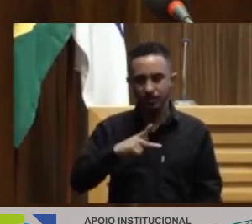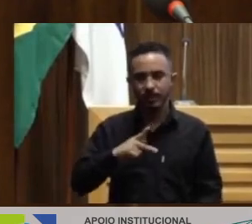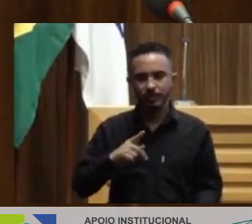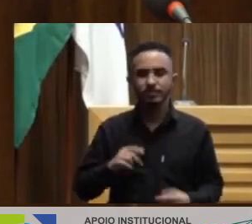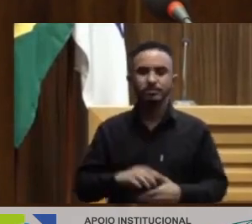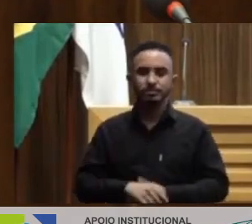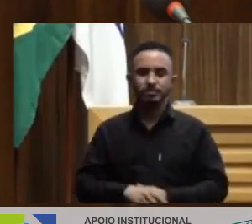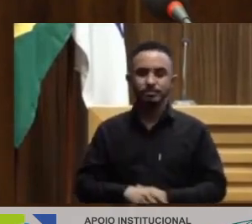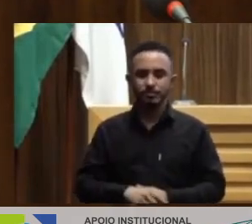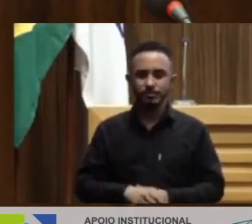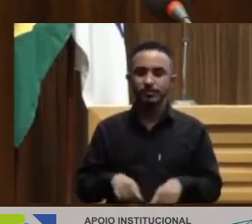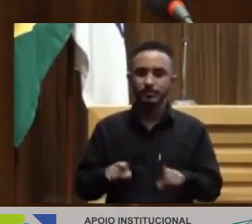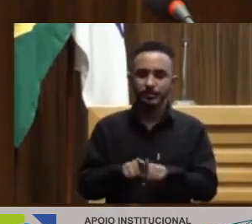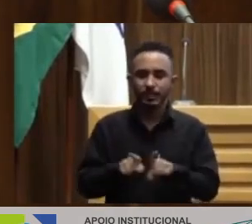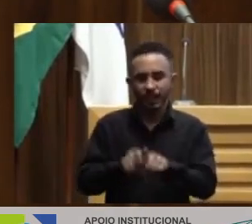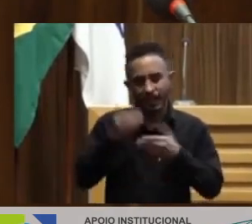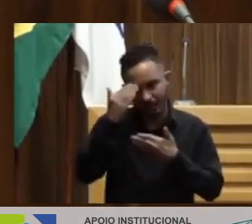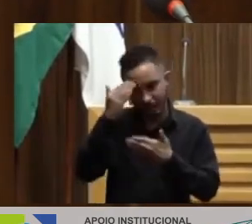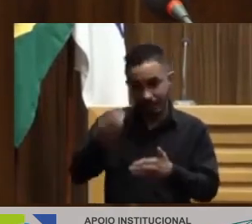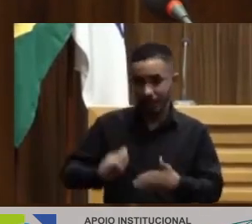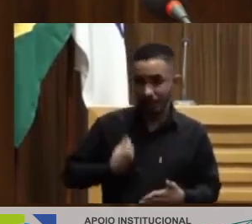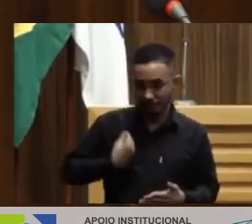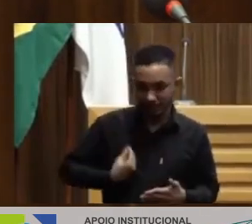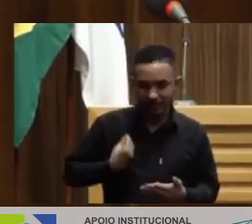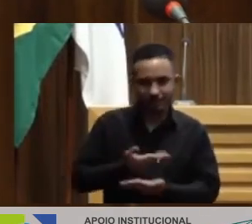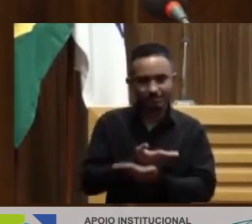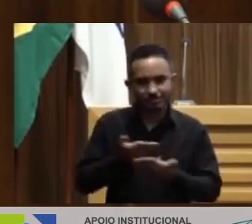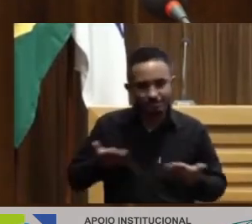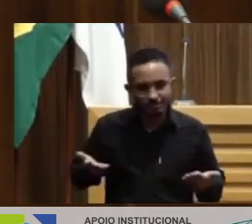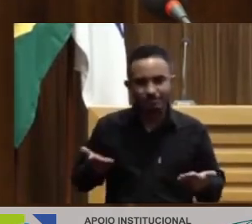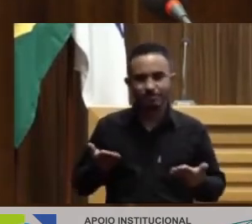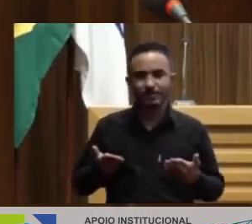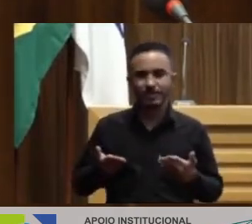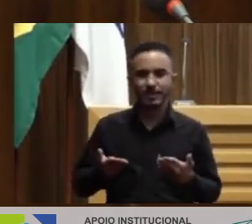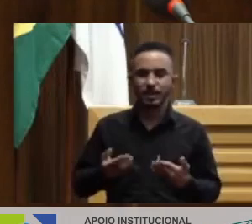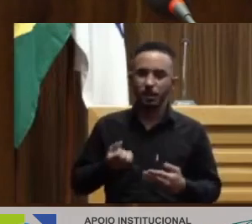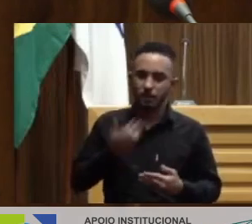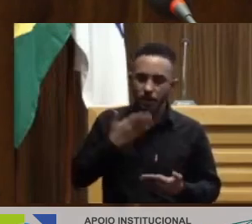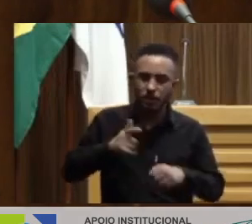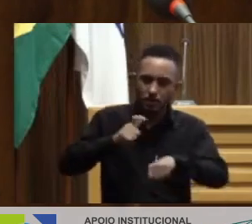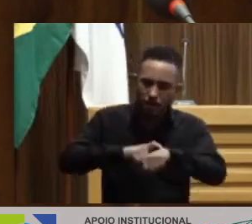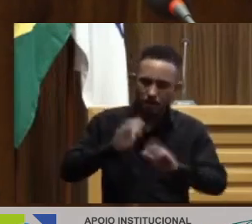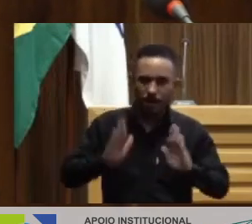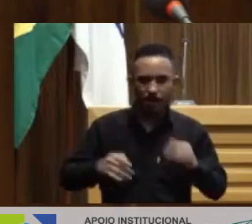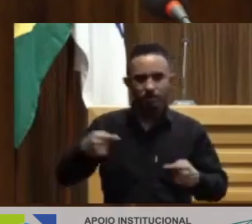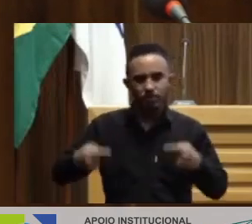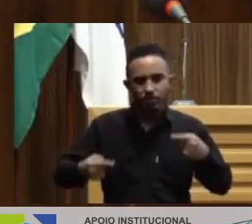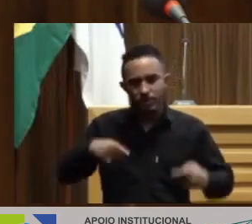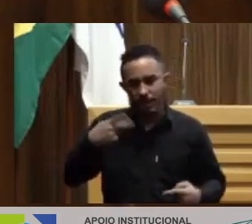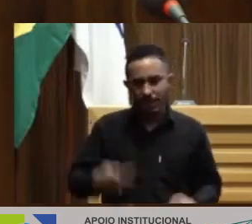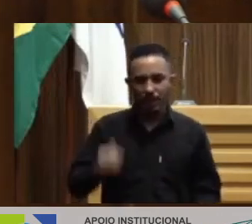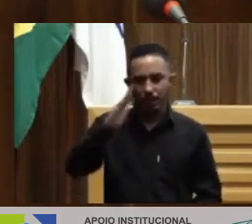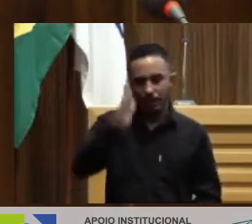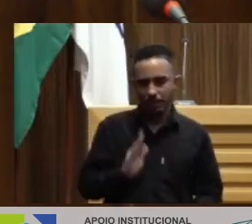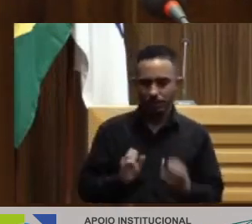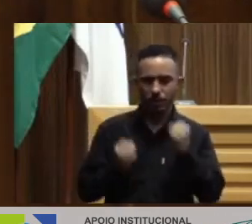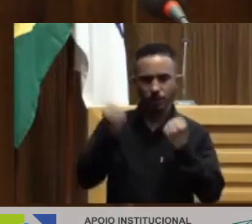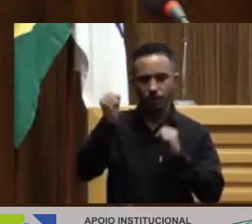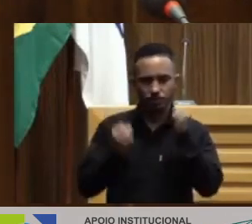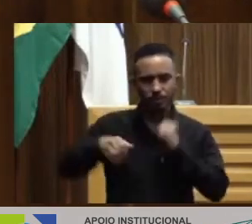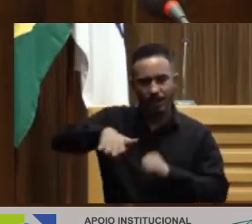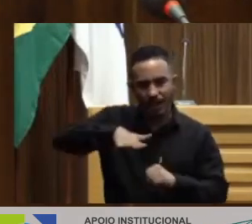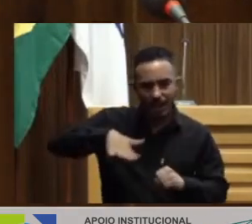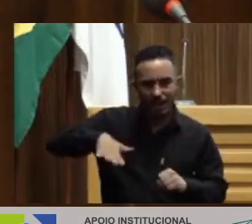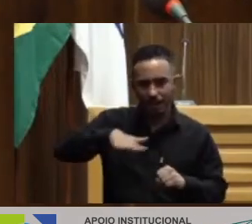vocês aqui, e agradecer a presença. Faça um bom debate, um bom momento para a indústria brasileira, que com certeza estamos construindo. A